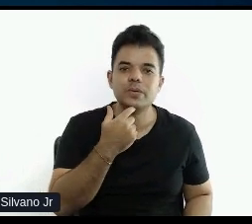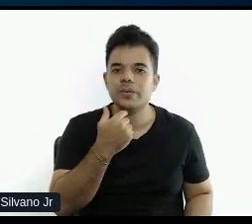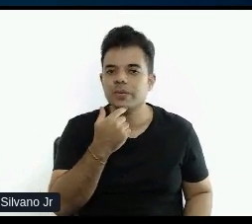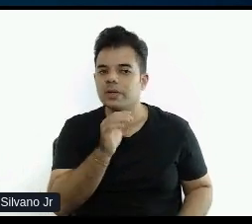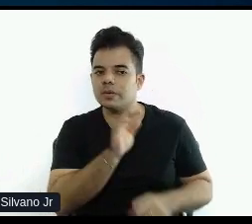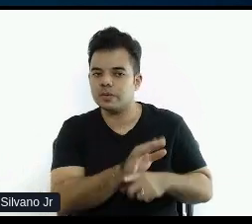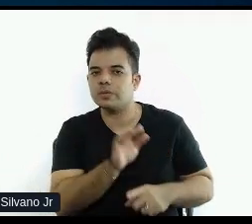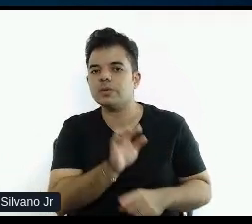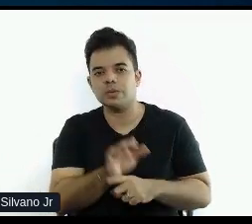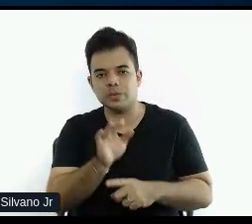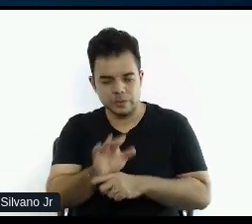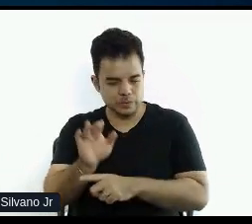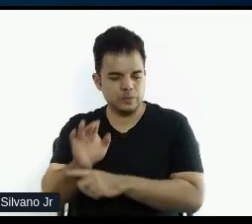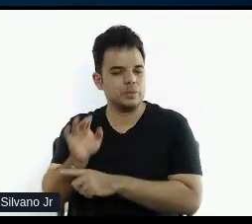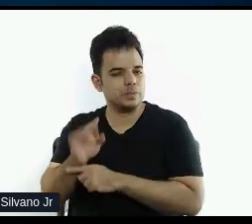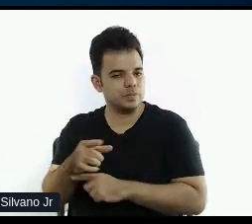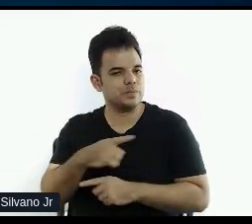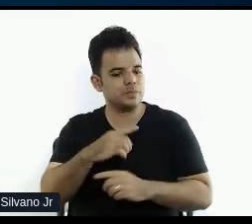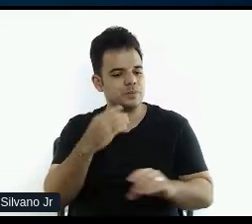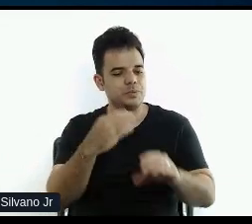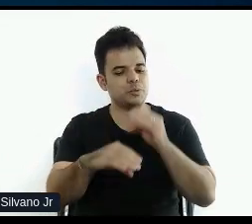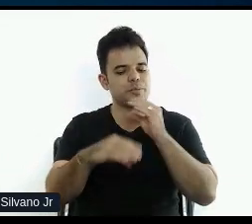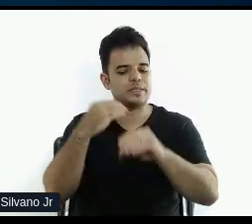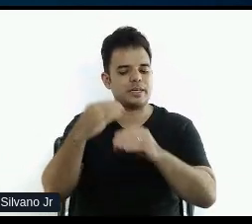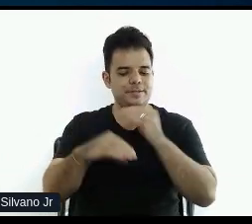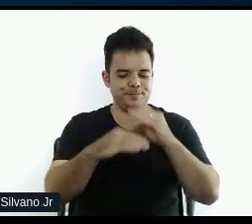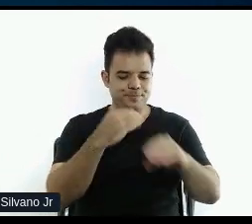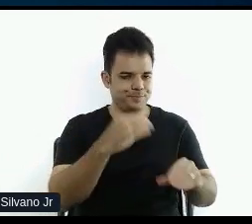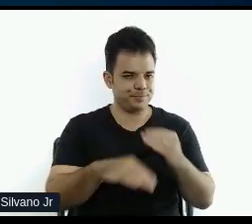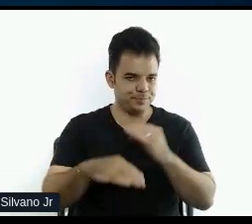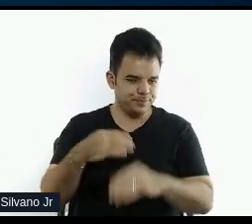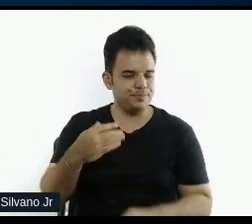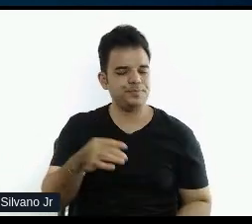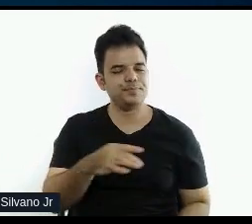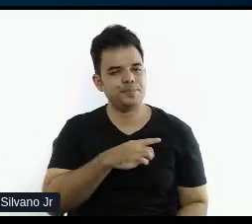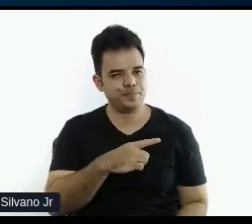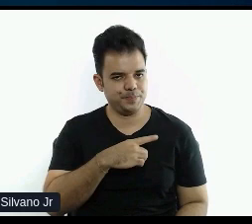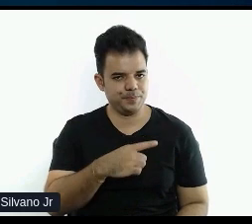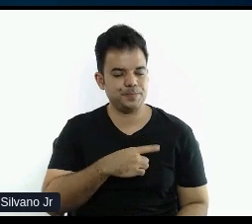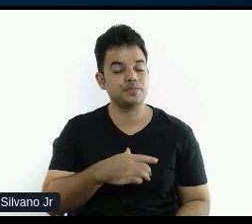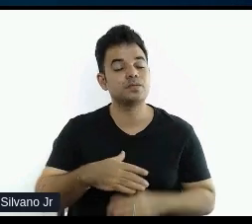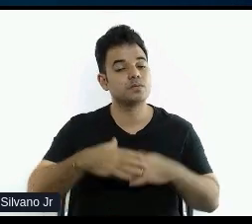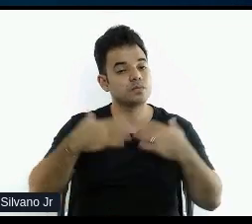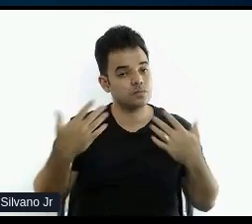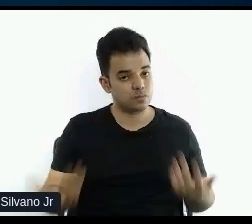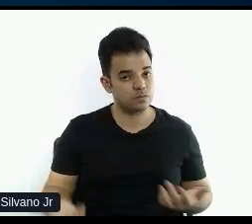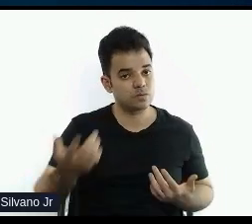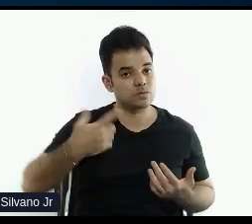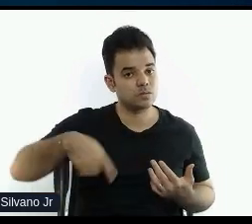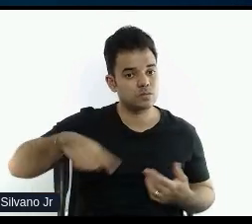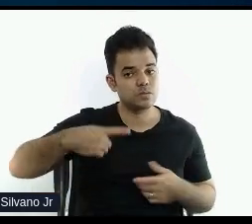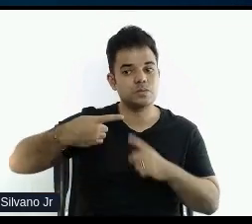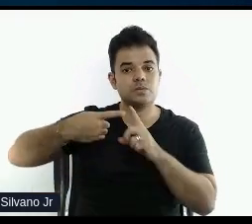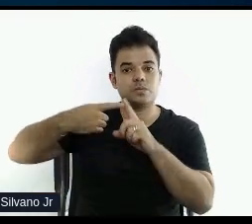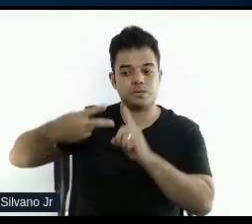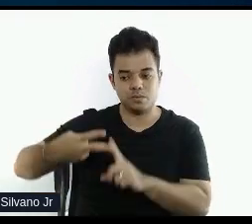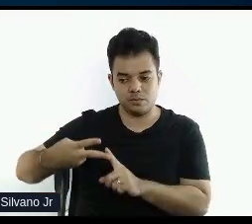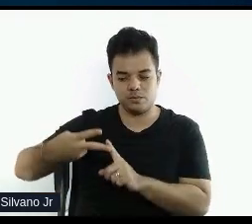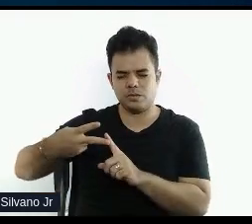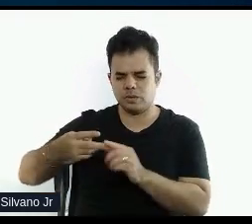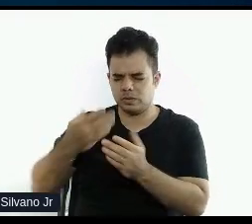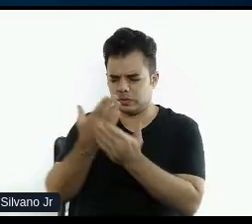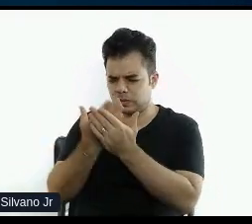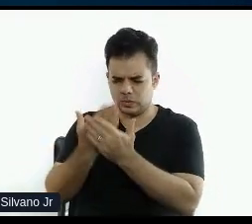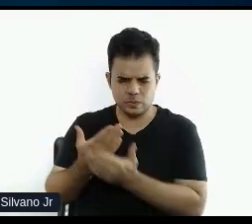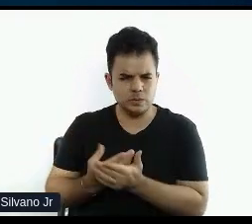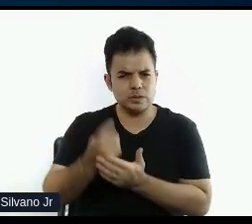ali em aspectos de comunicação, né? Então, acaba que hoje minhas duas grandes linhas de pesquisa é como aplicar IA a